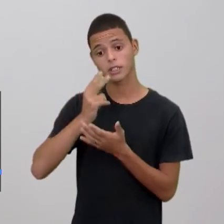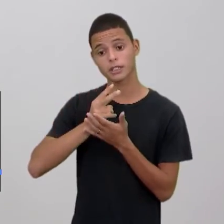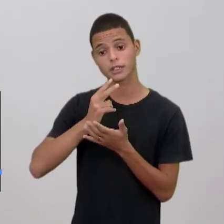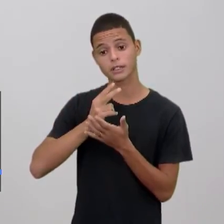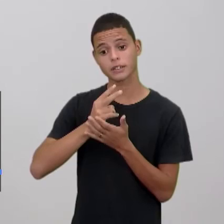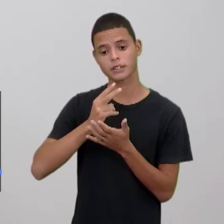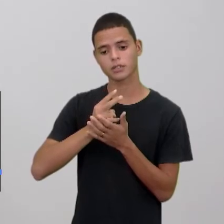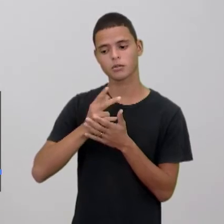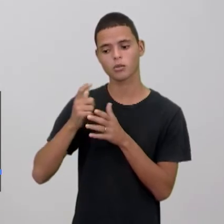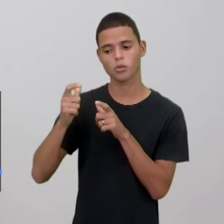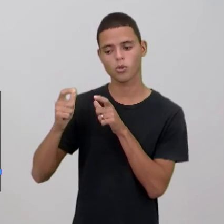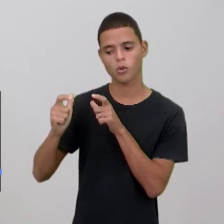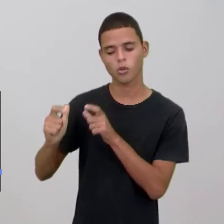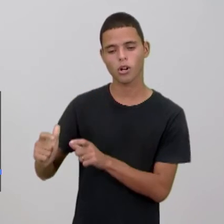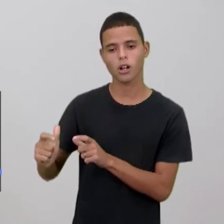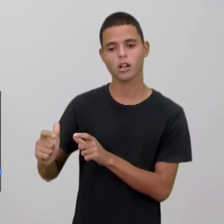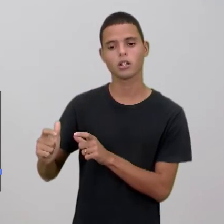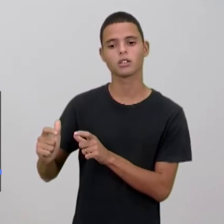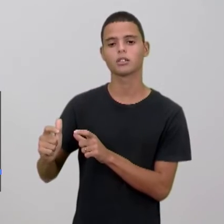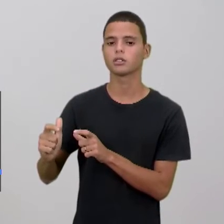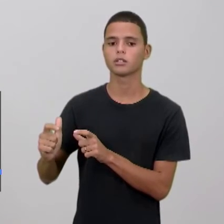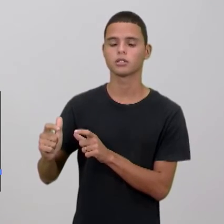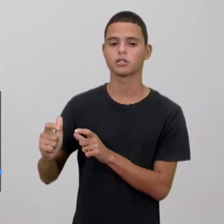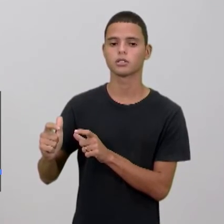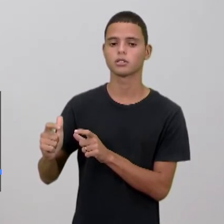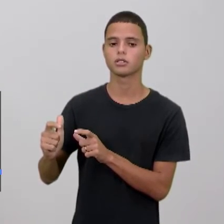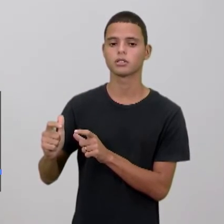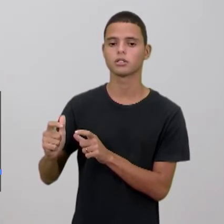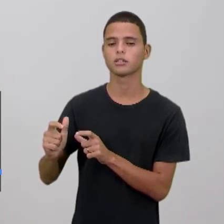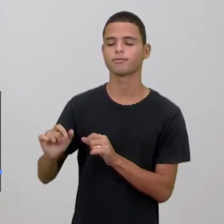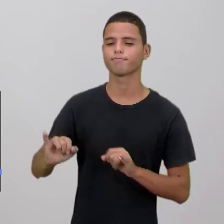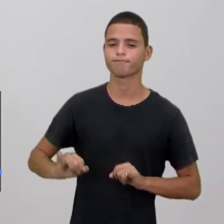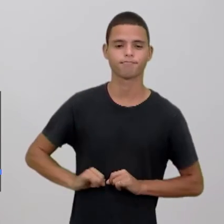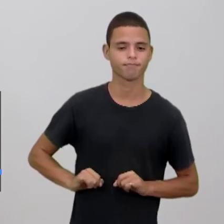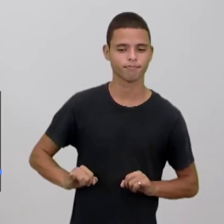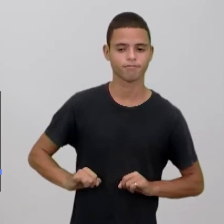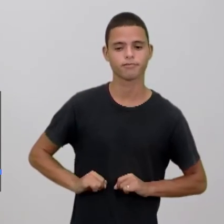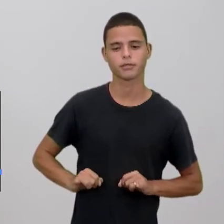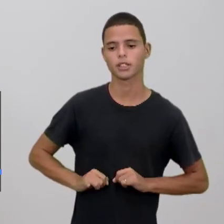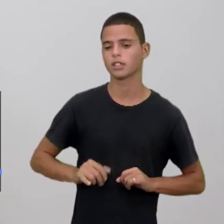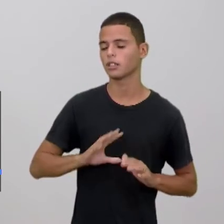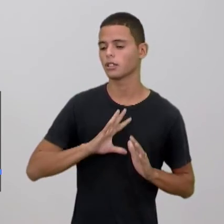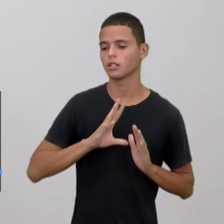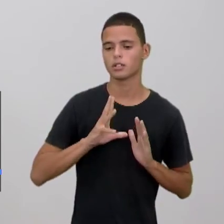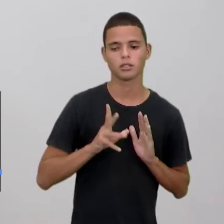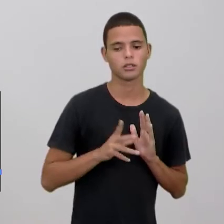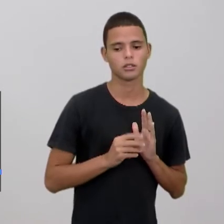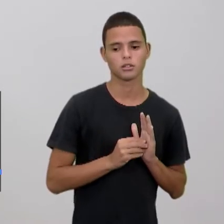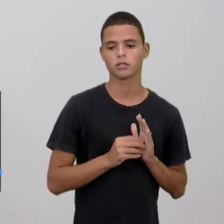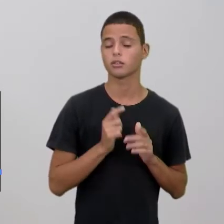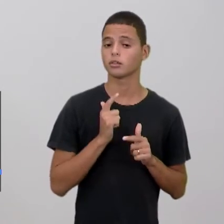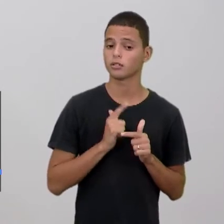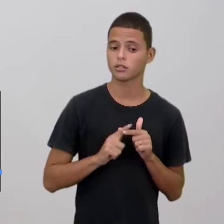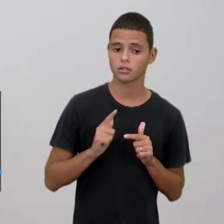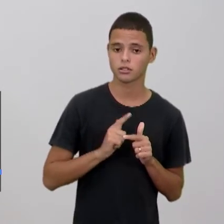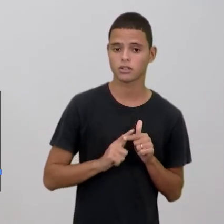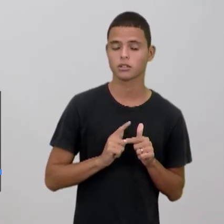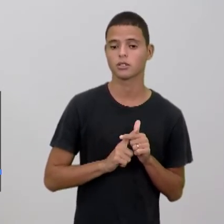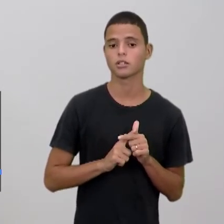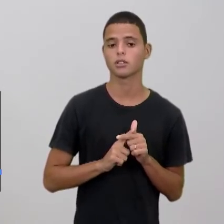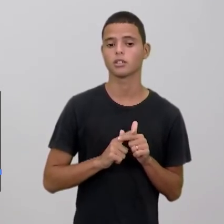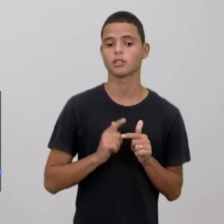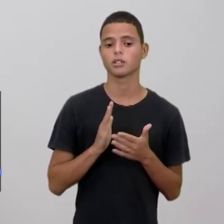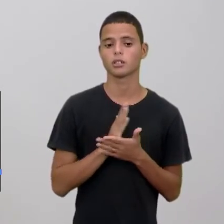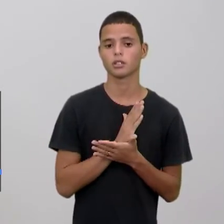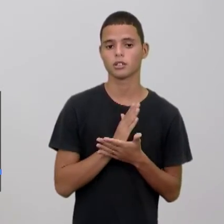terra que propositadamente vai sofrer todo tipo de tragédia para que, de alguma forma,